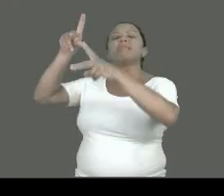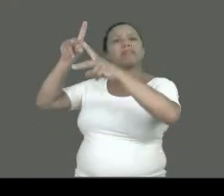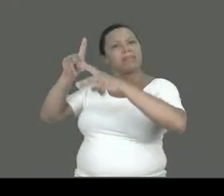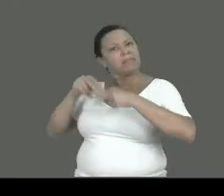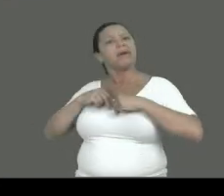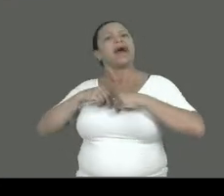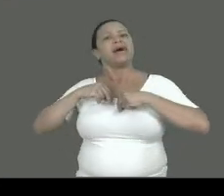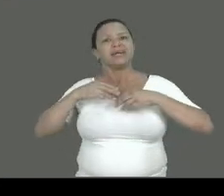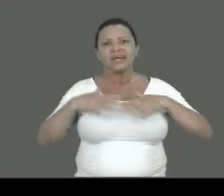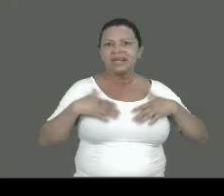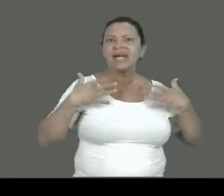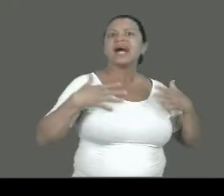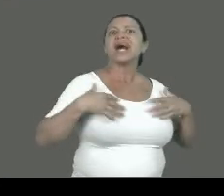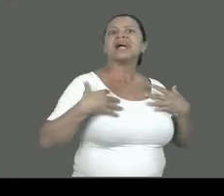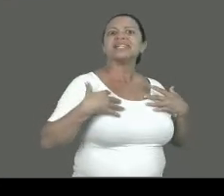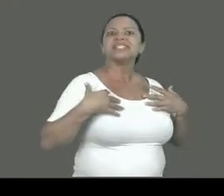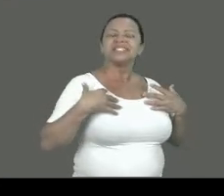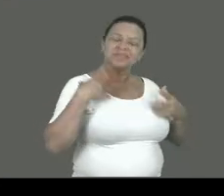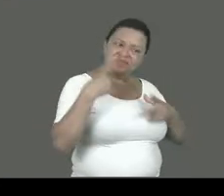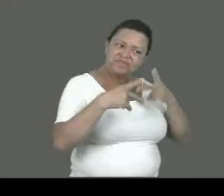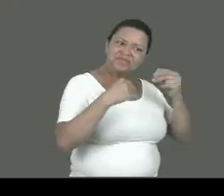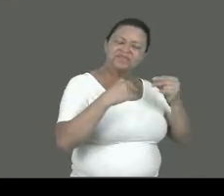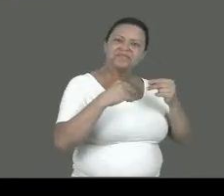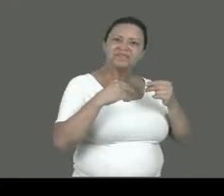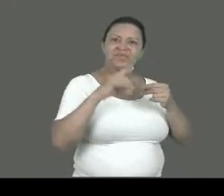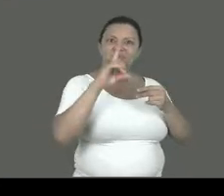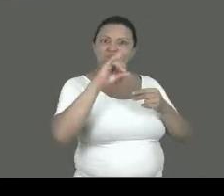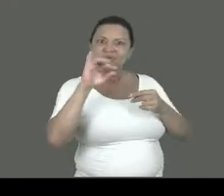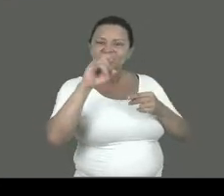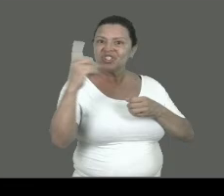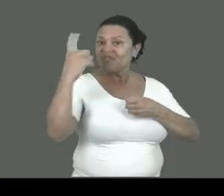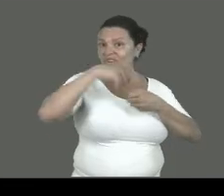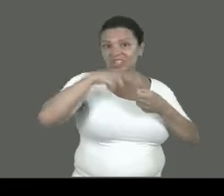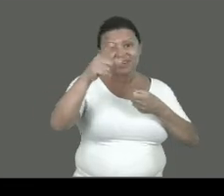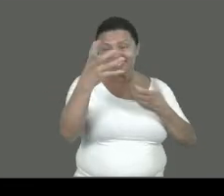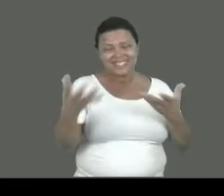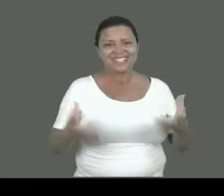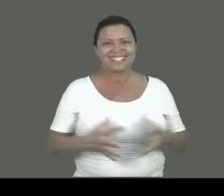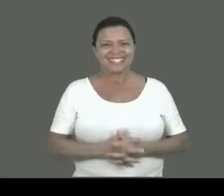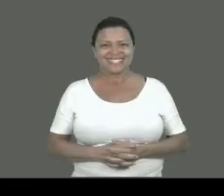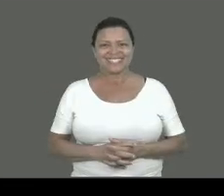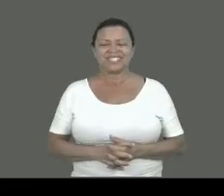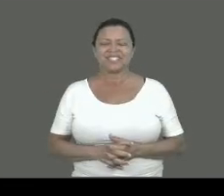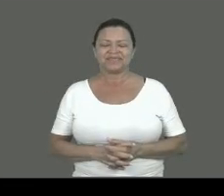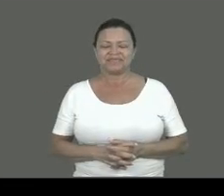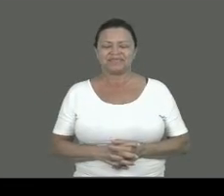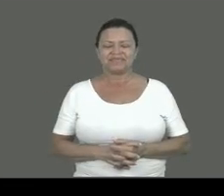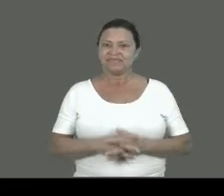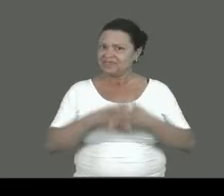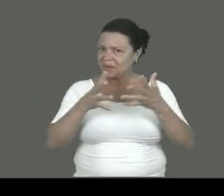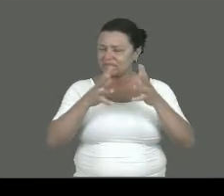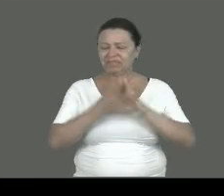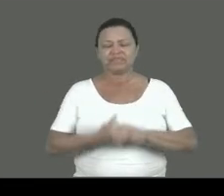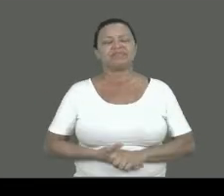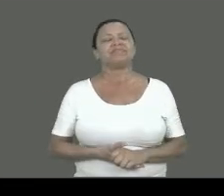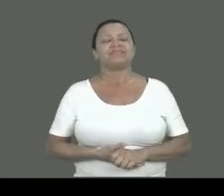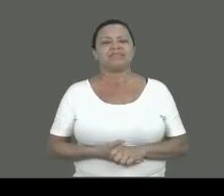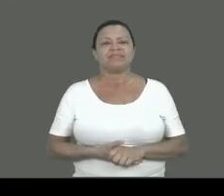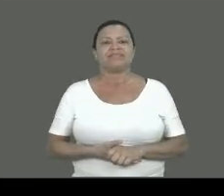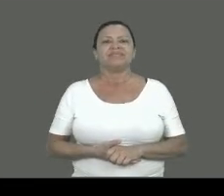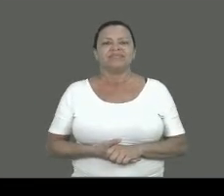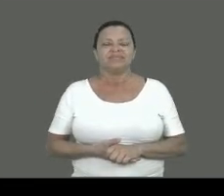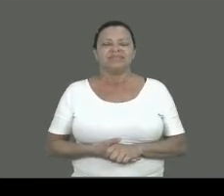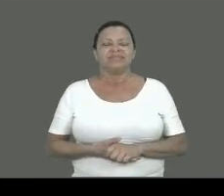a alegria de poder um dia voltar quando quiser. Vamos em frente. A